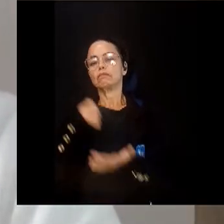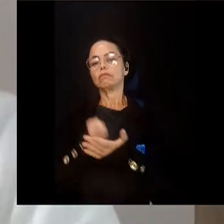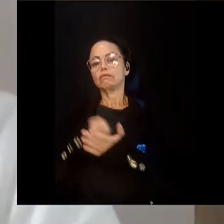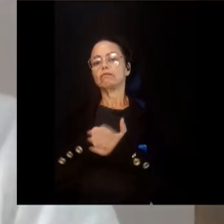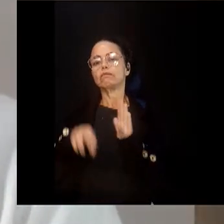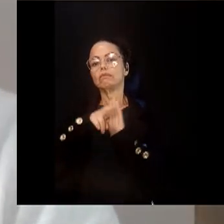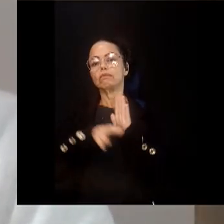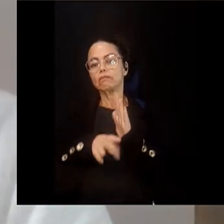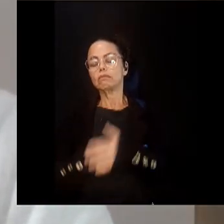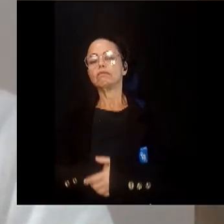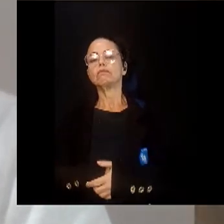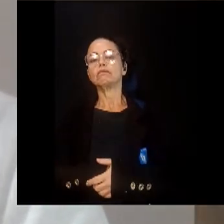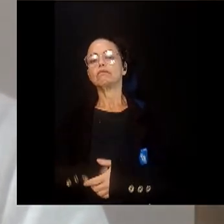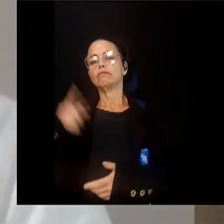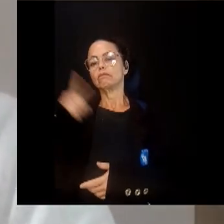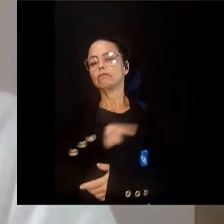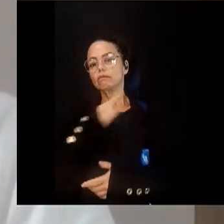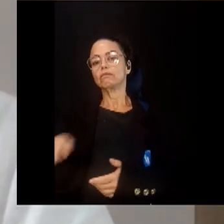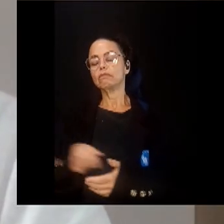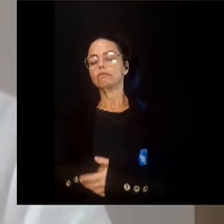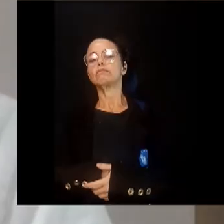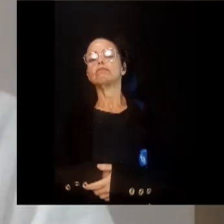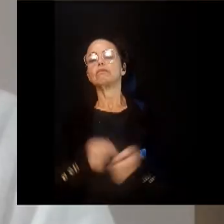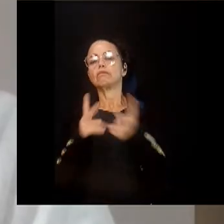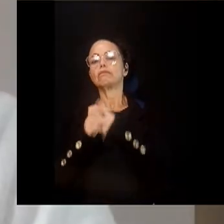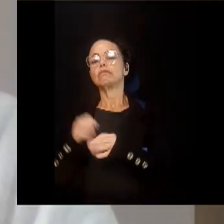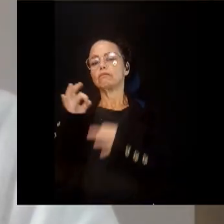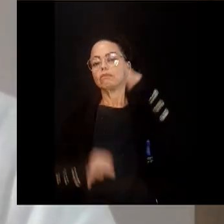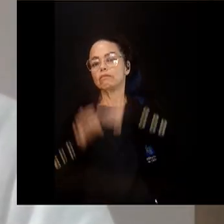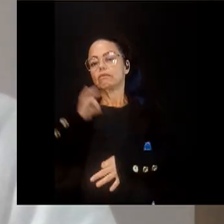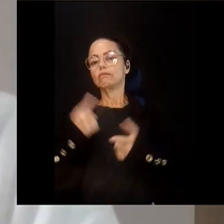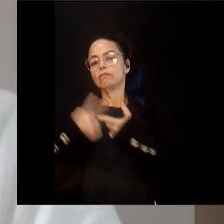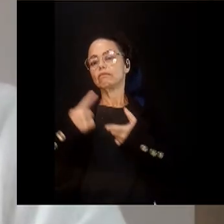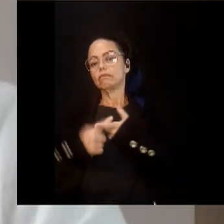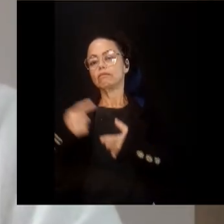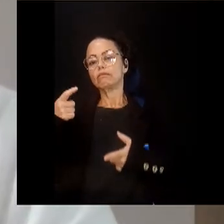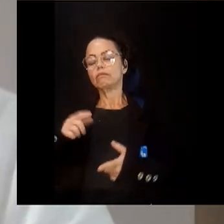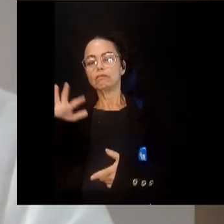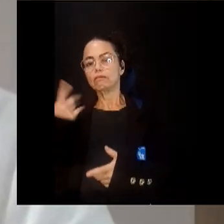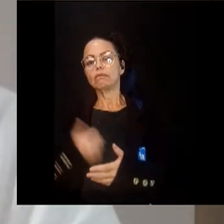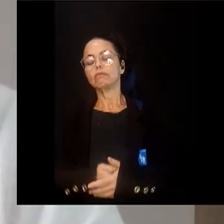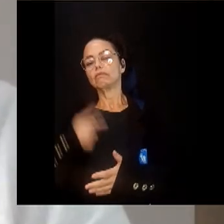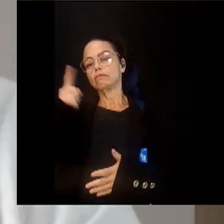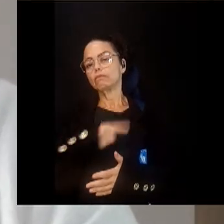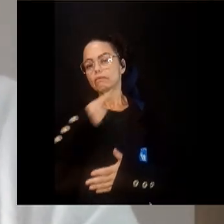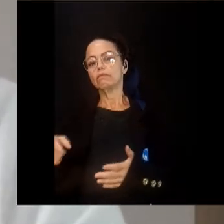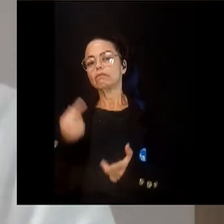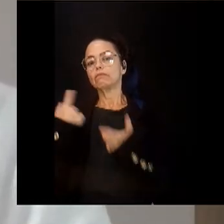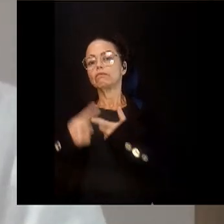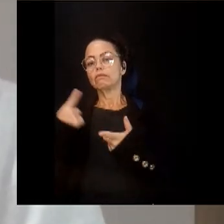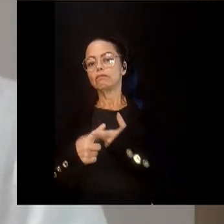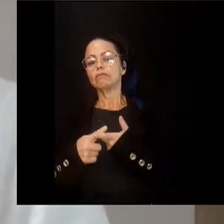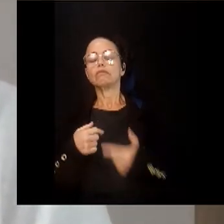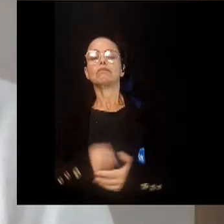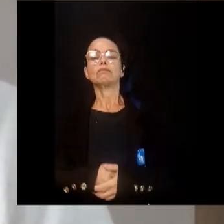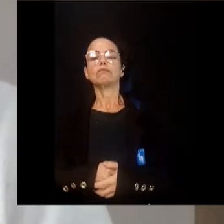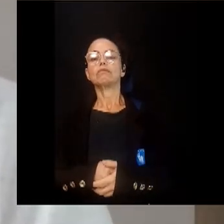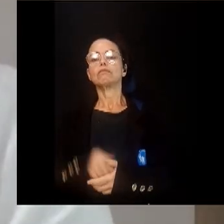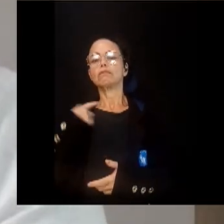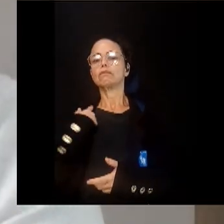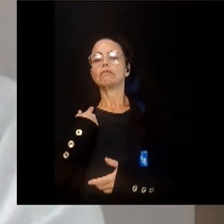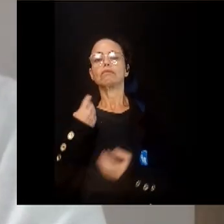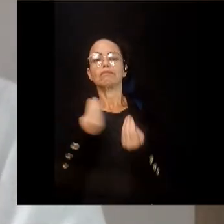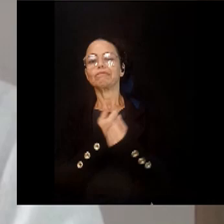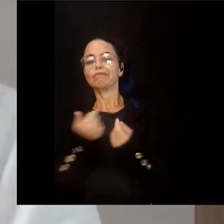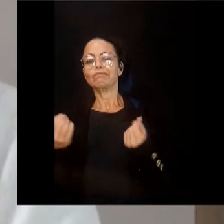essa suspensão, do ponto de vista jurídico, né, por que houve a suspensão? Porque a norma em si, ela não traz de